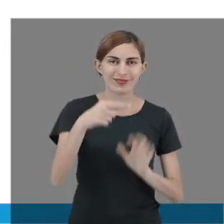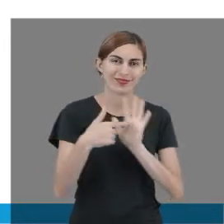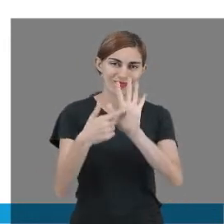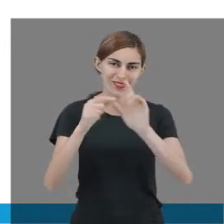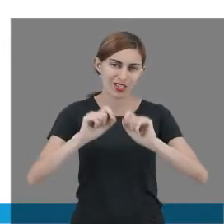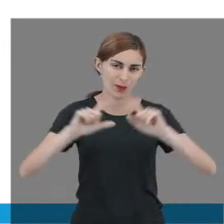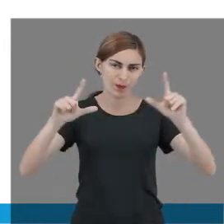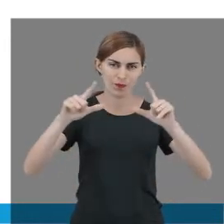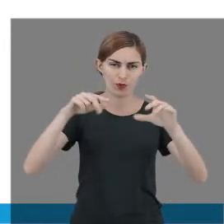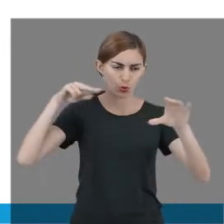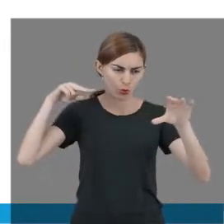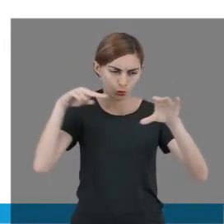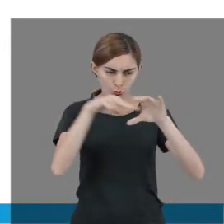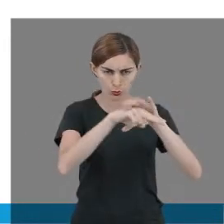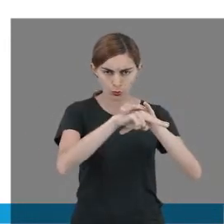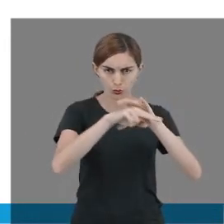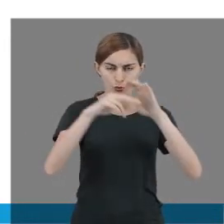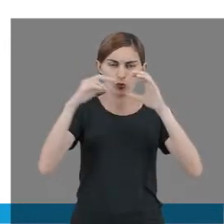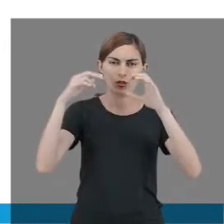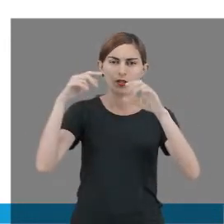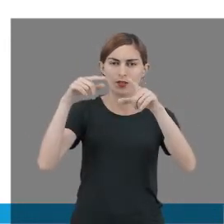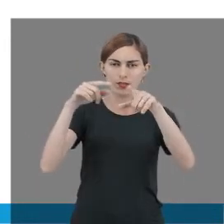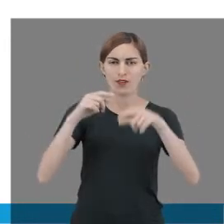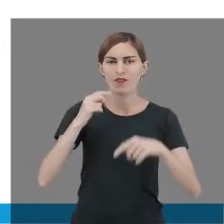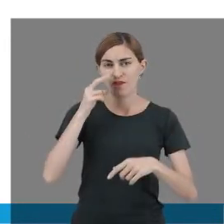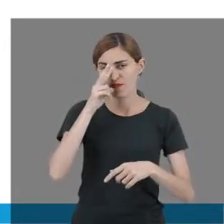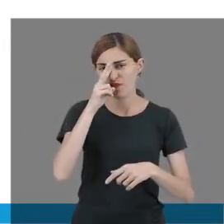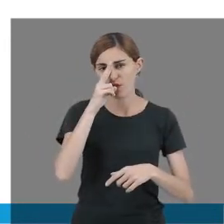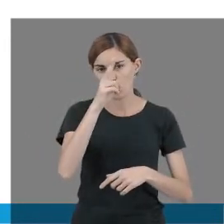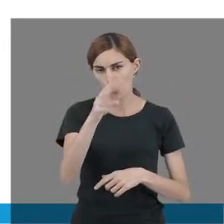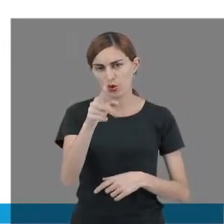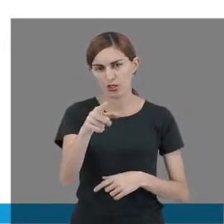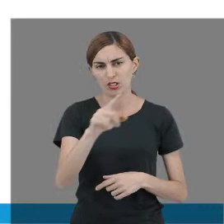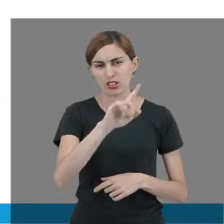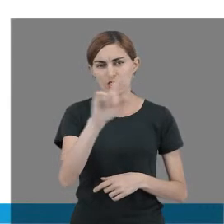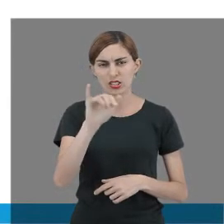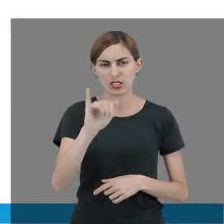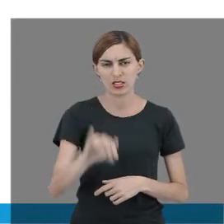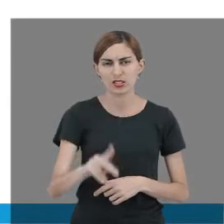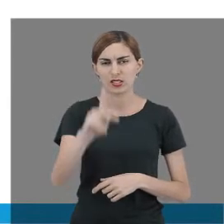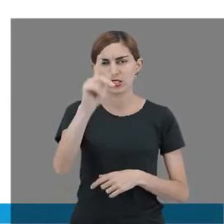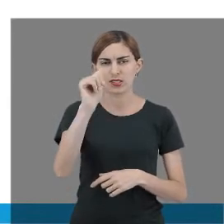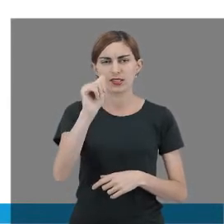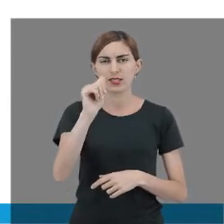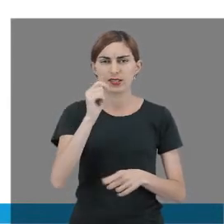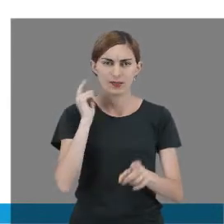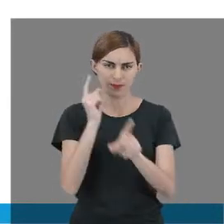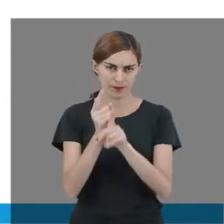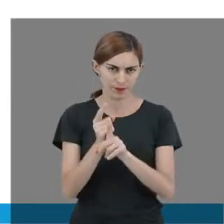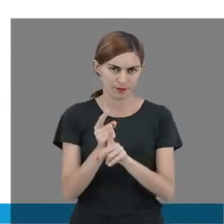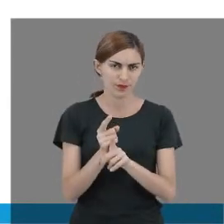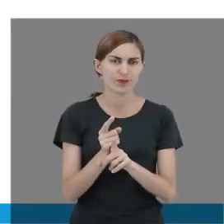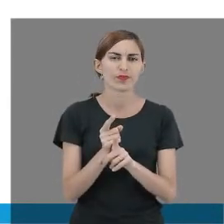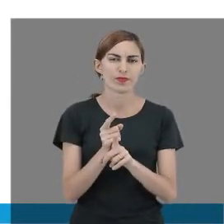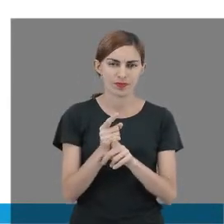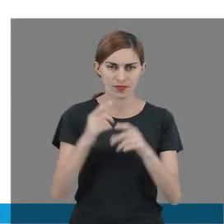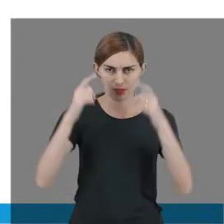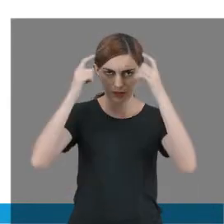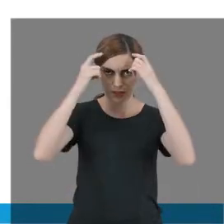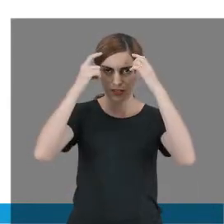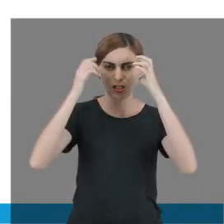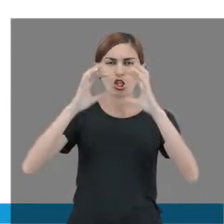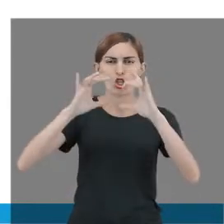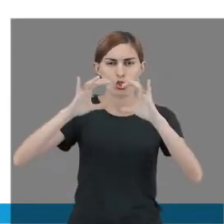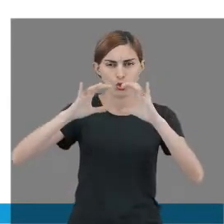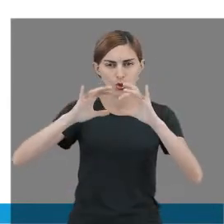uma tomografia de uma criança com síndrome congênita de Zika vírus, diagnosticada pelo laboratório, mas que a criança nasceu com barulho encefálico normal,